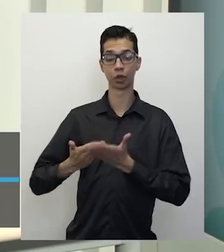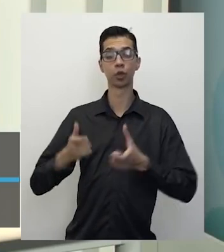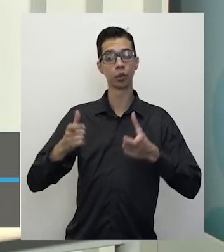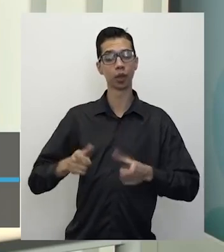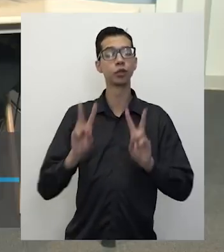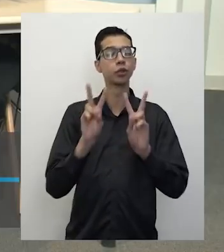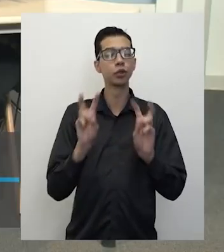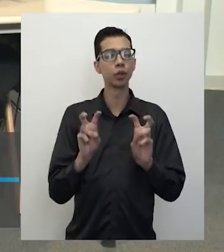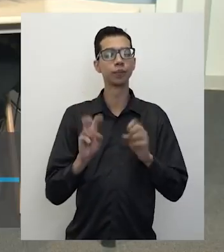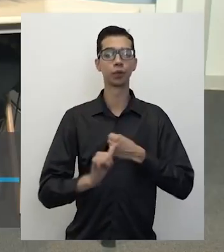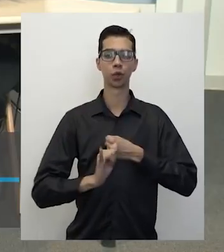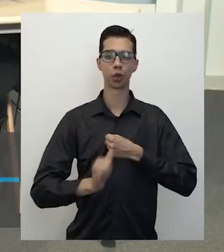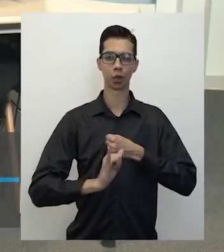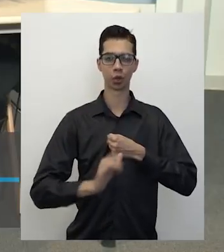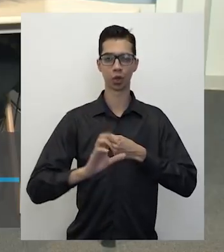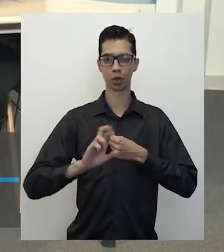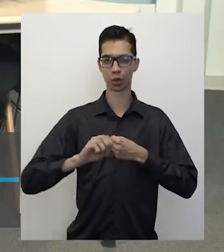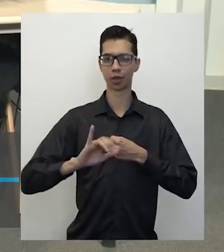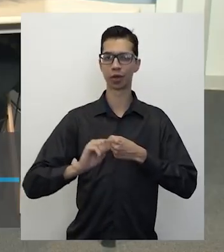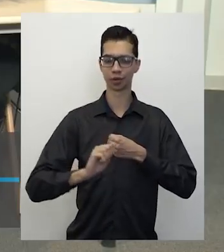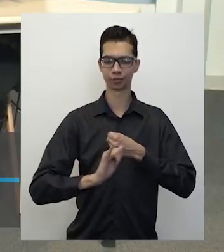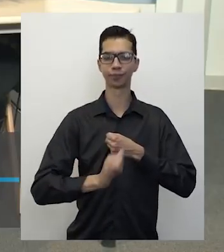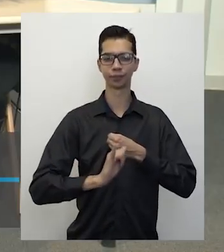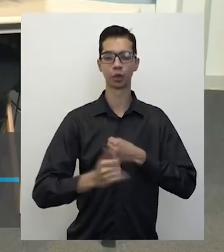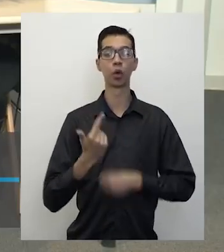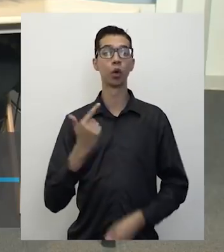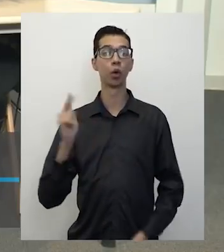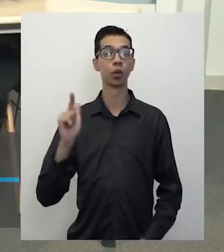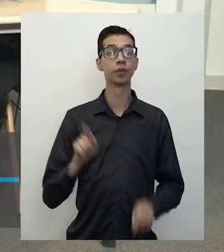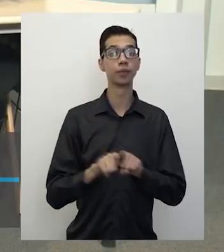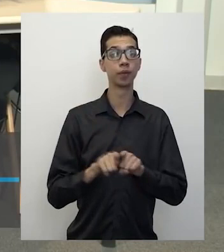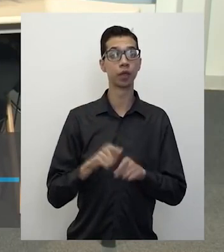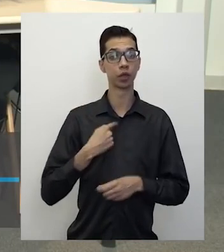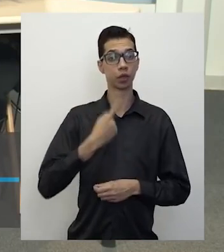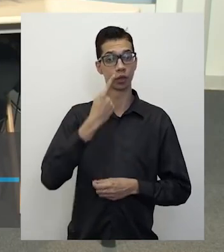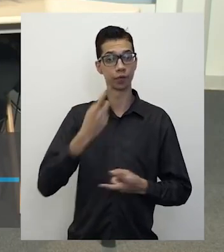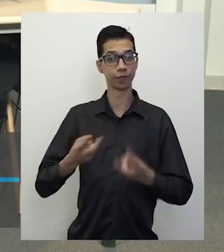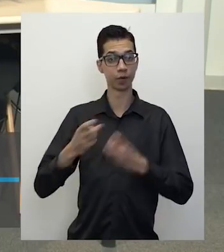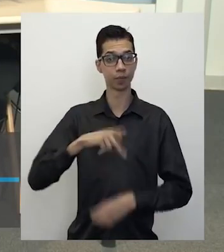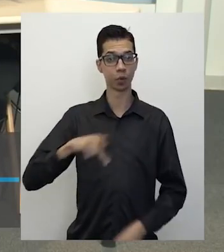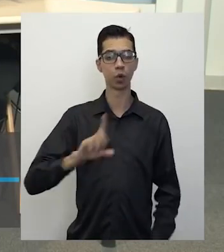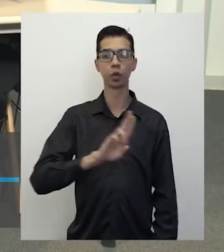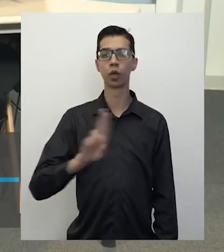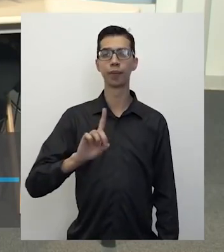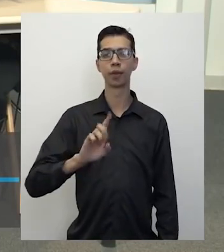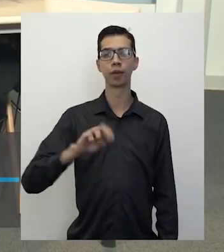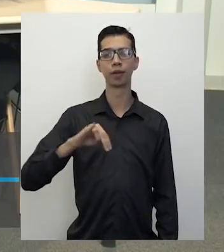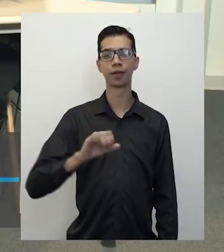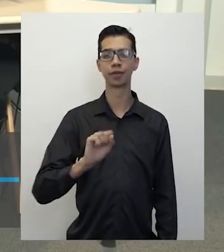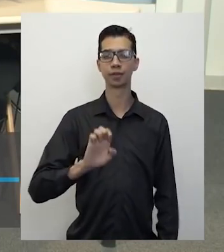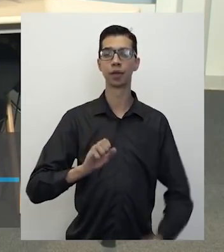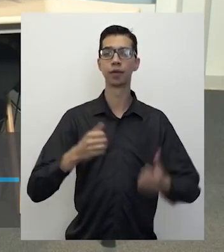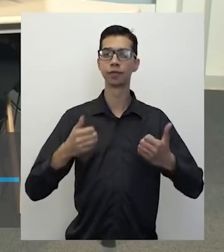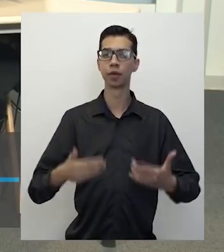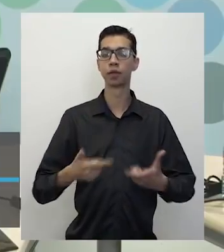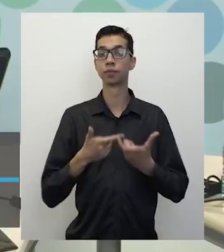eu vi que a Prodenise colocou que normalmente os alunos gostam muito de crônica. Alguns citaram aqui uma crônica